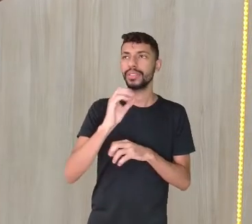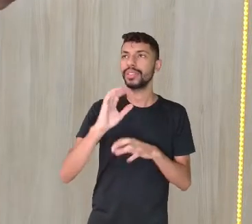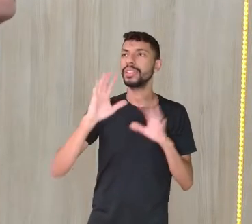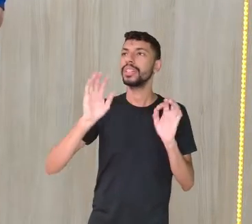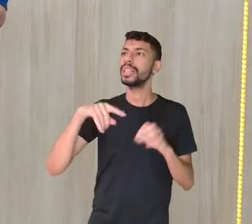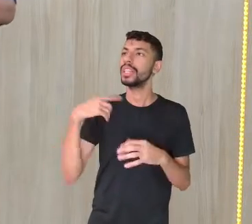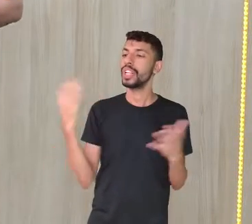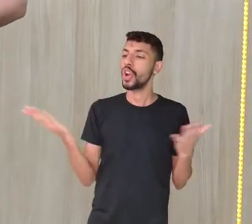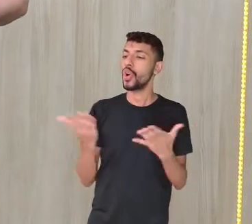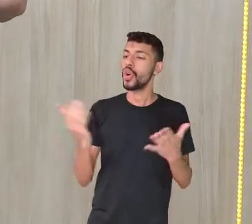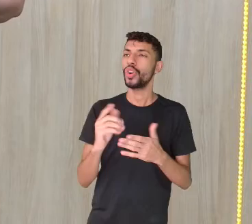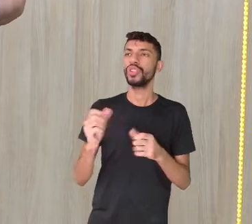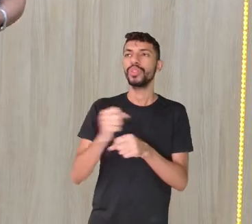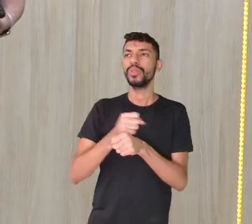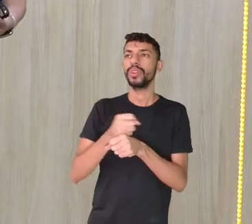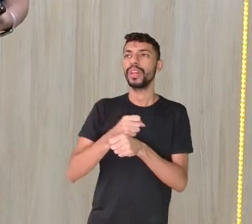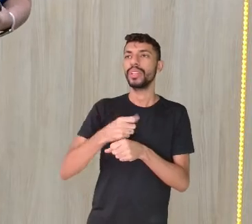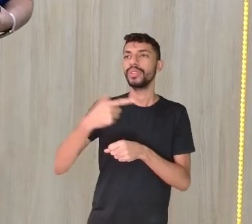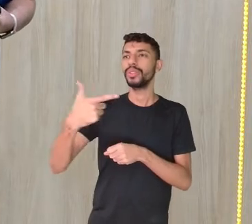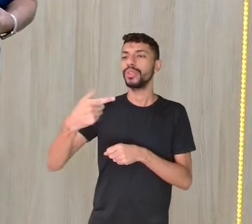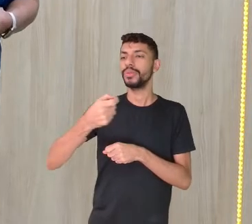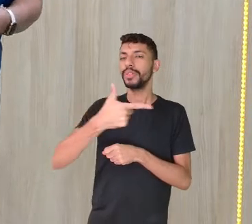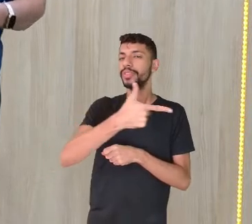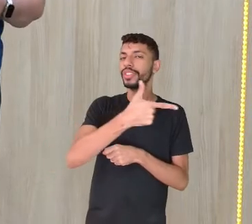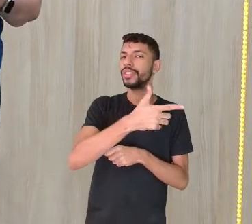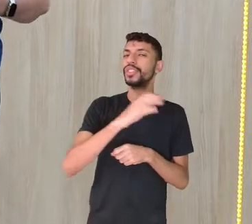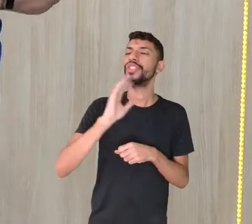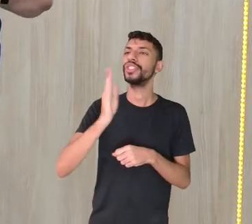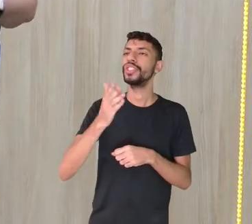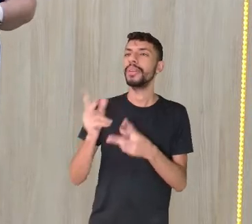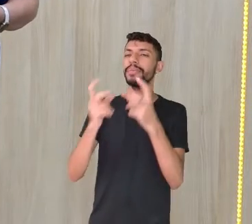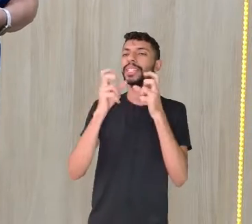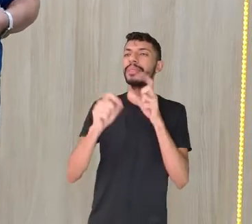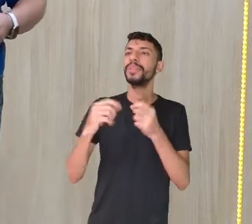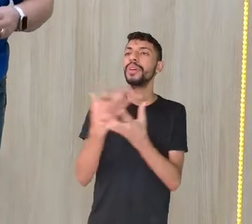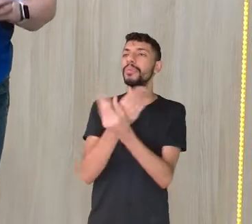vimos tanta coisa que eles projetaram. Então, existe uma